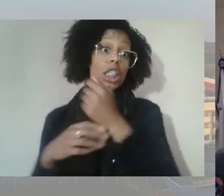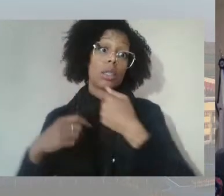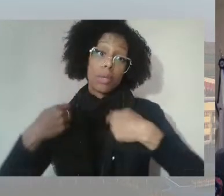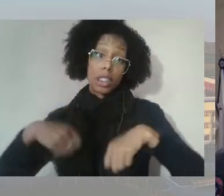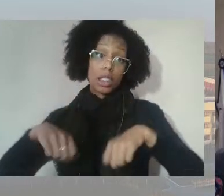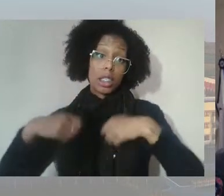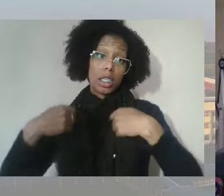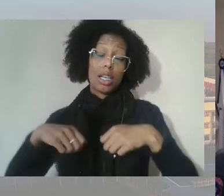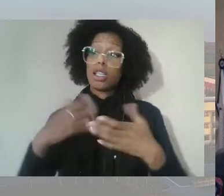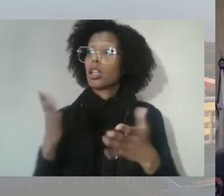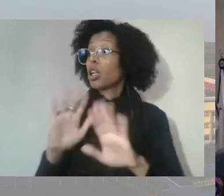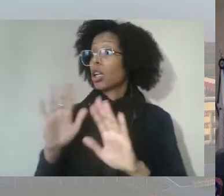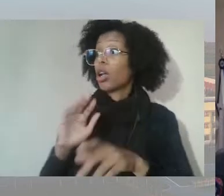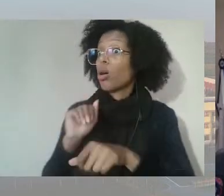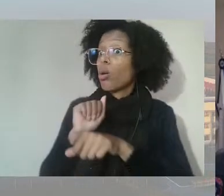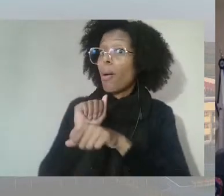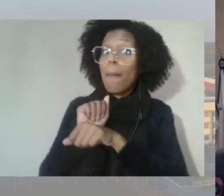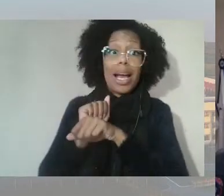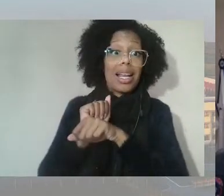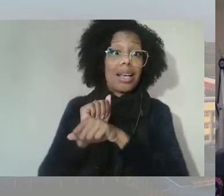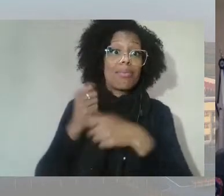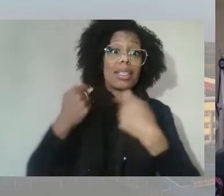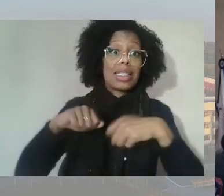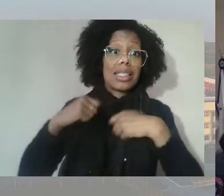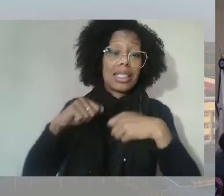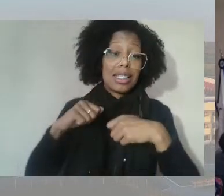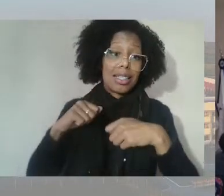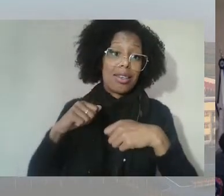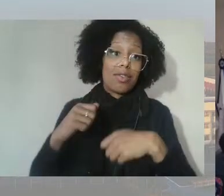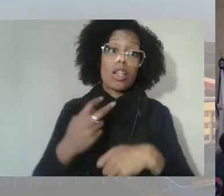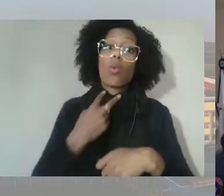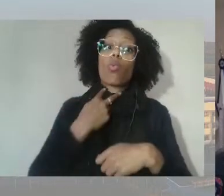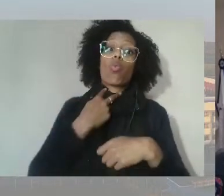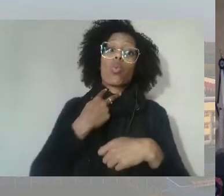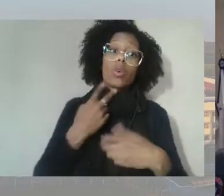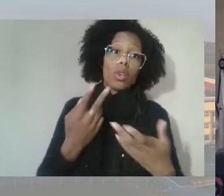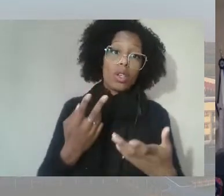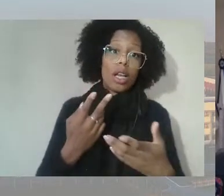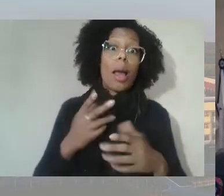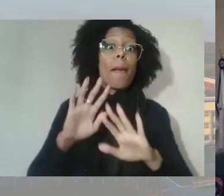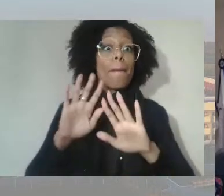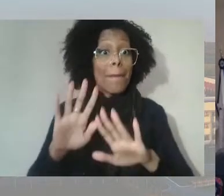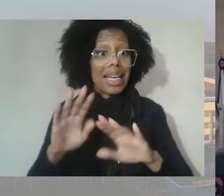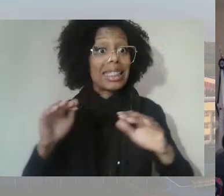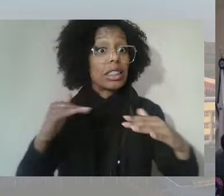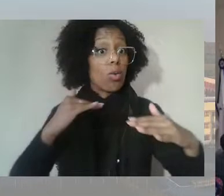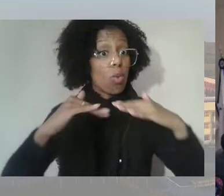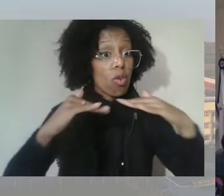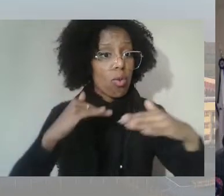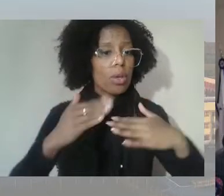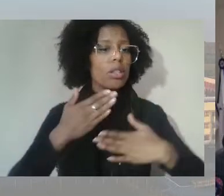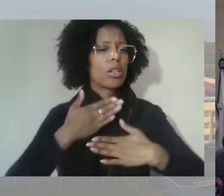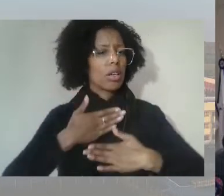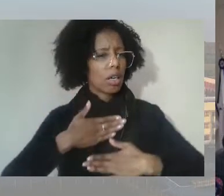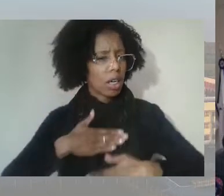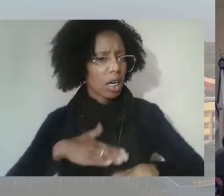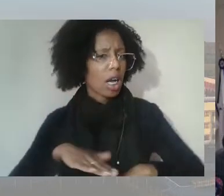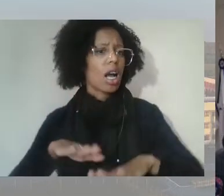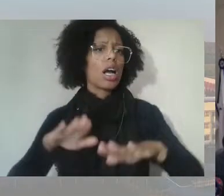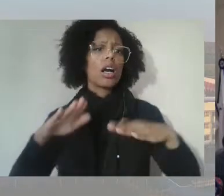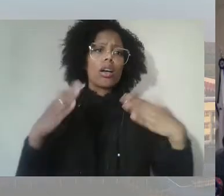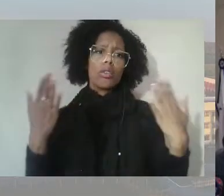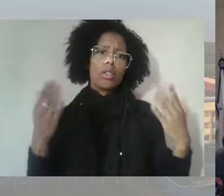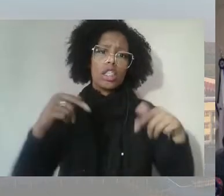que impedir o acesso. Mas, para mim, se fosse pacífico, a pessoa fazer uma manifestação